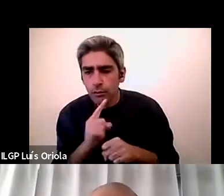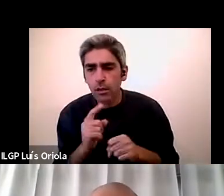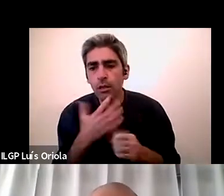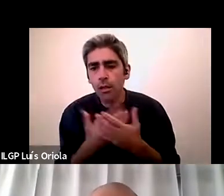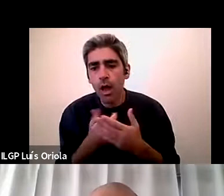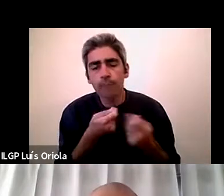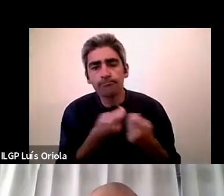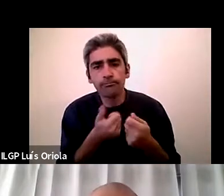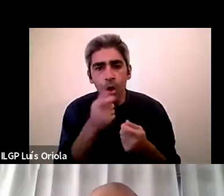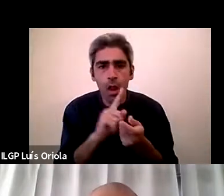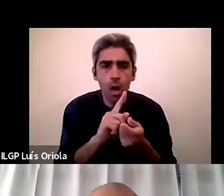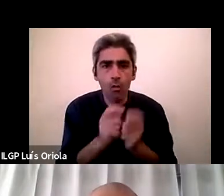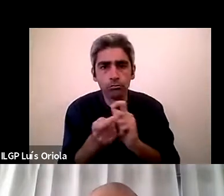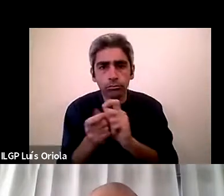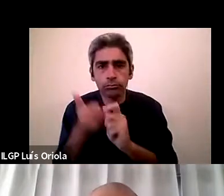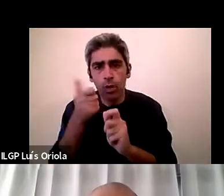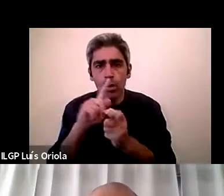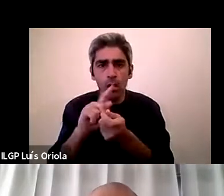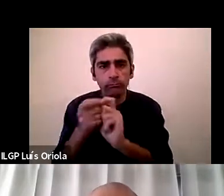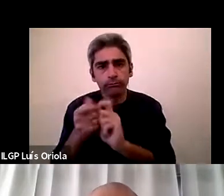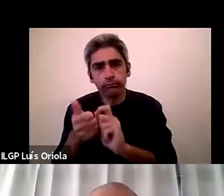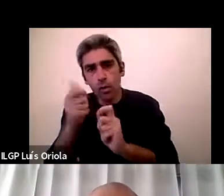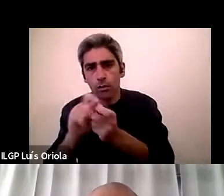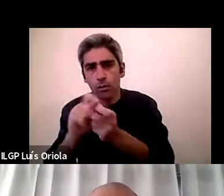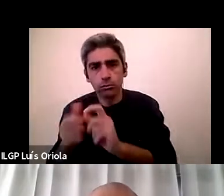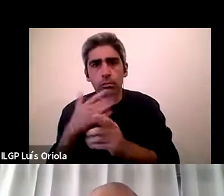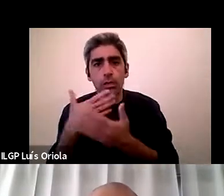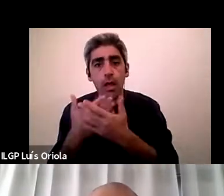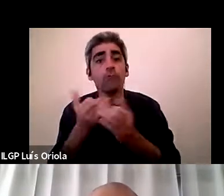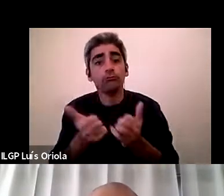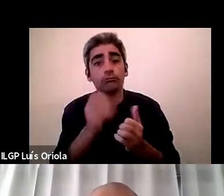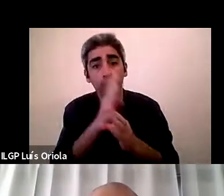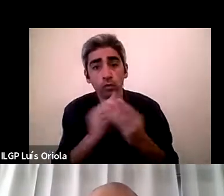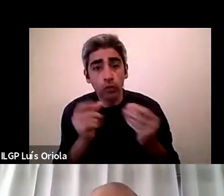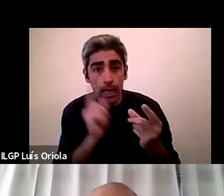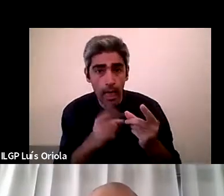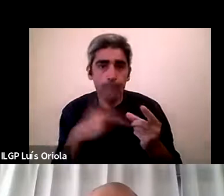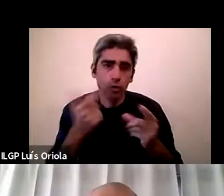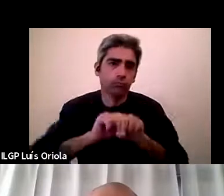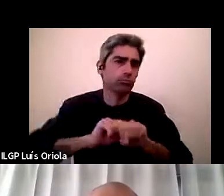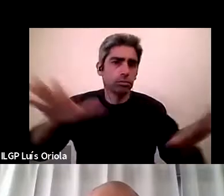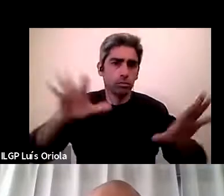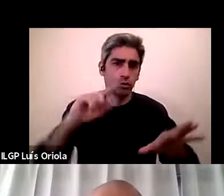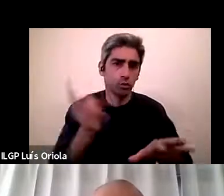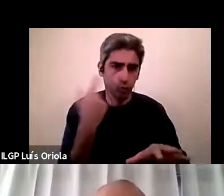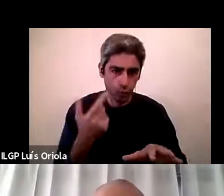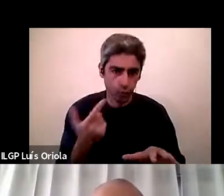melhor solução e então depois implementá-la a larga escala. E, portanto, estas metodologias têm vindo a